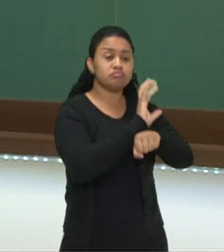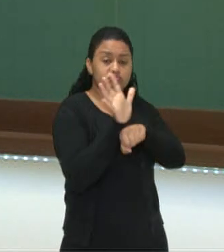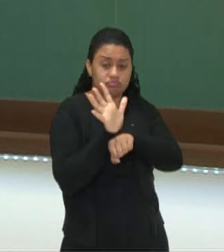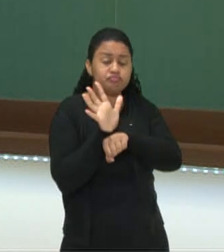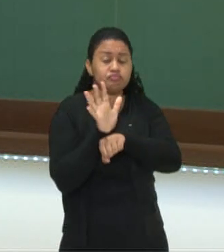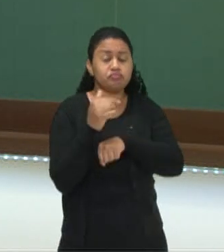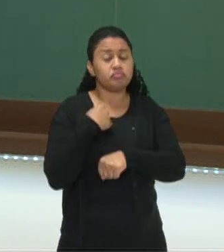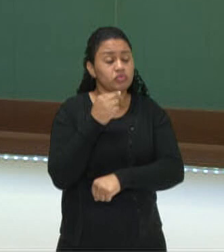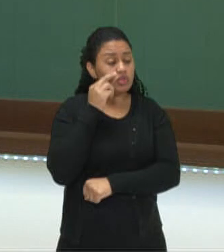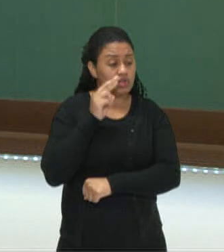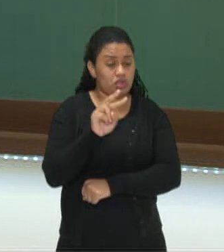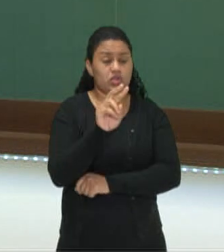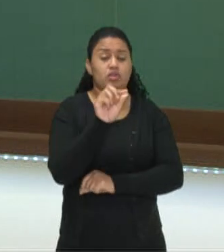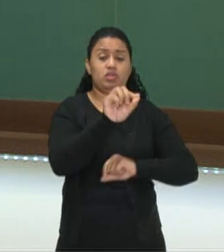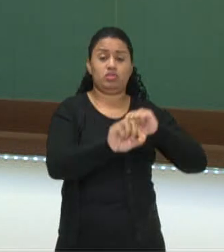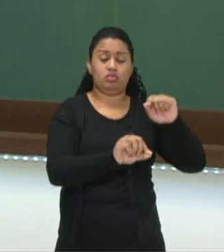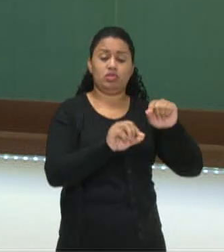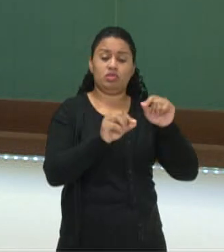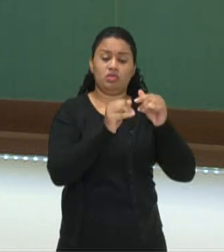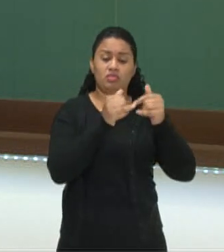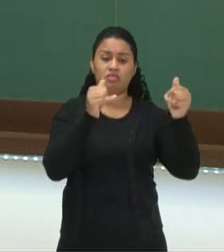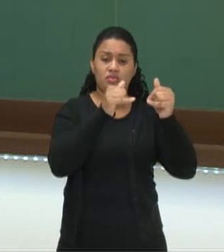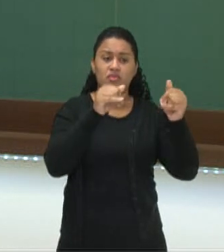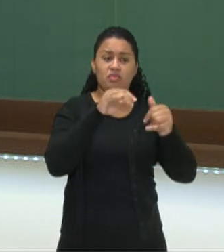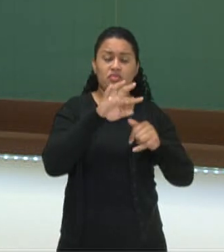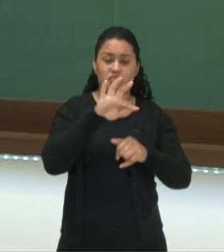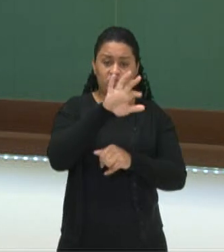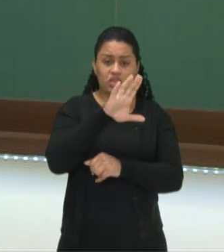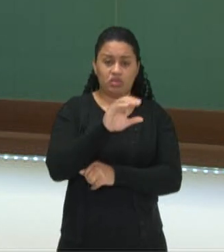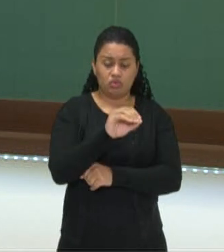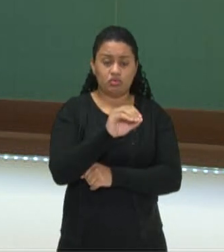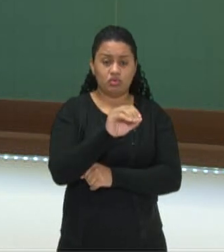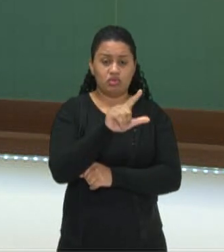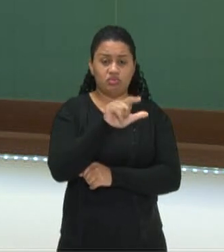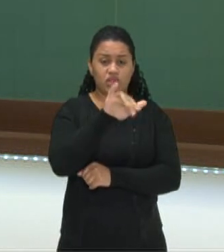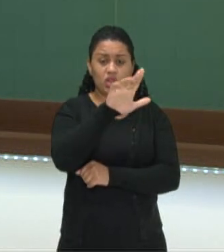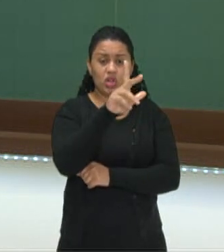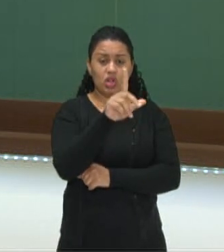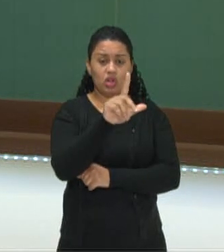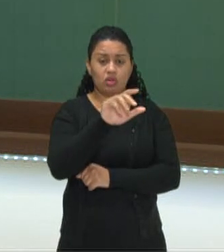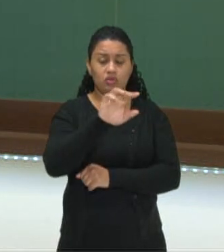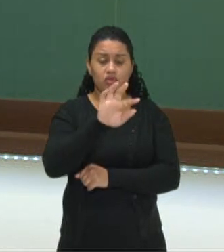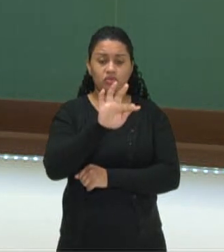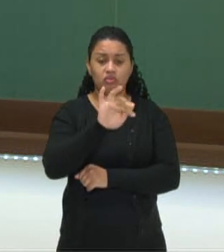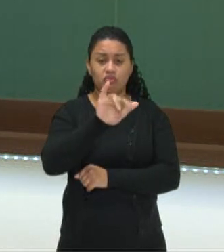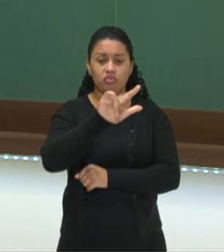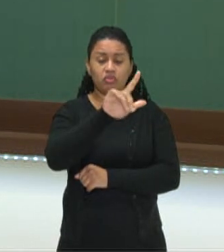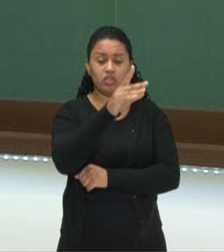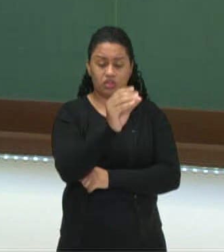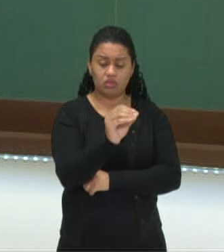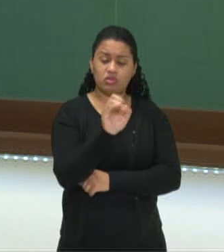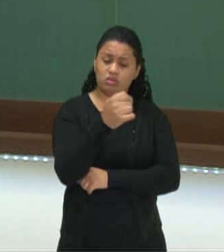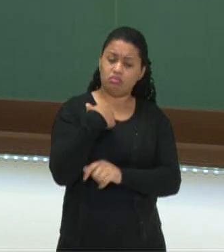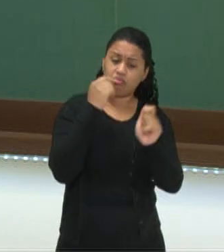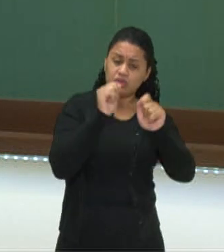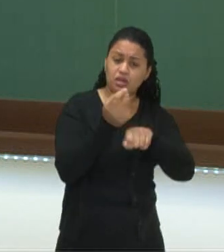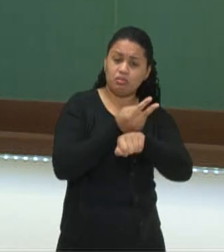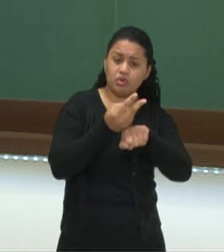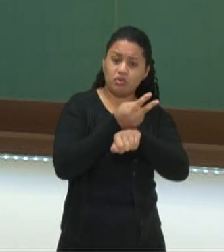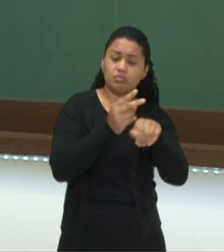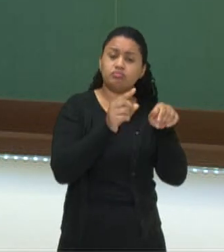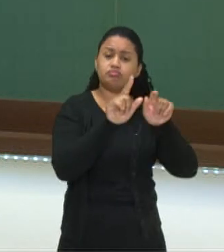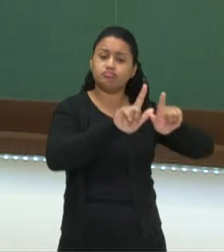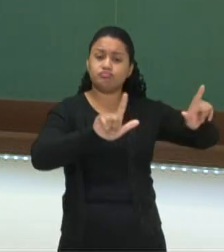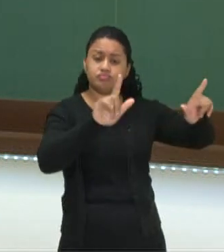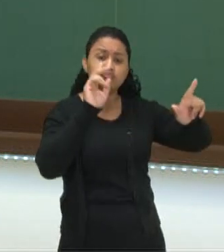chamada Monte de Feno do Monet. E o Monte de Feno, se vocês tiverem oportunidade, por favor, procurem essa obra e procurem ver